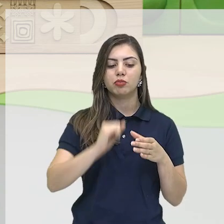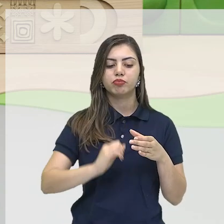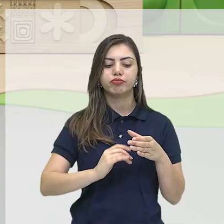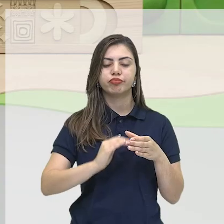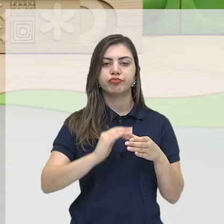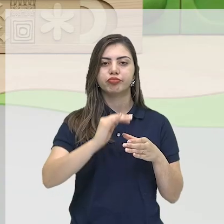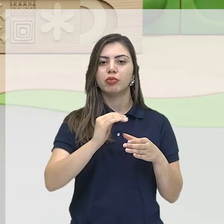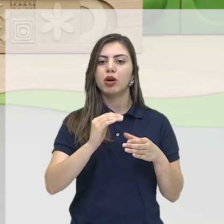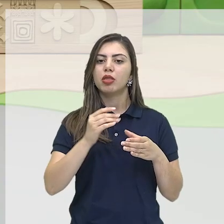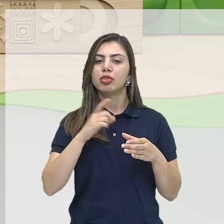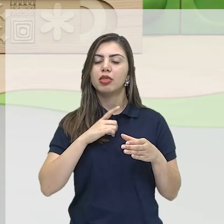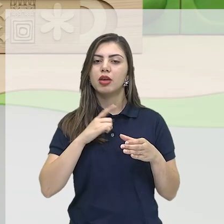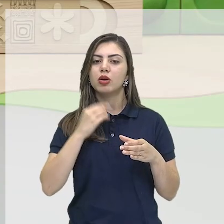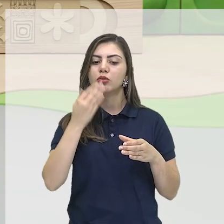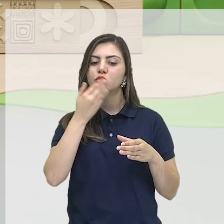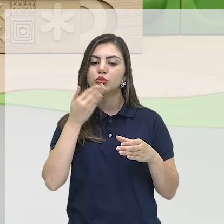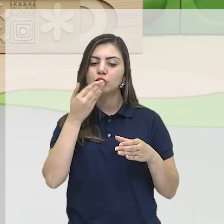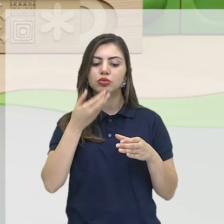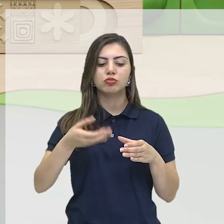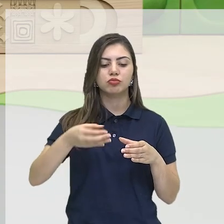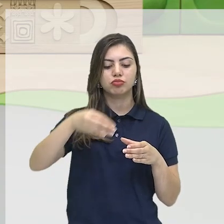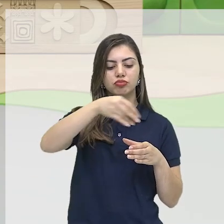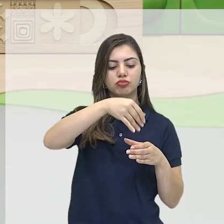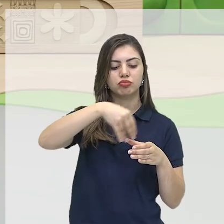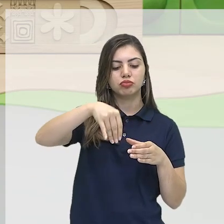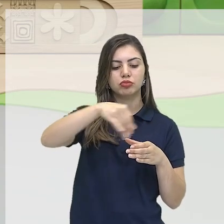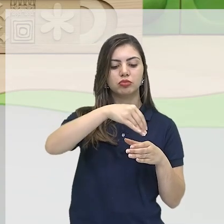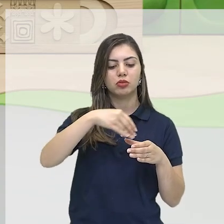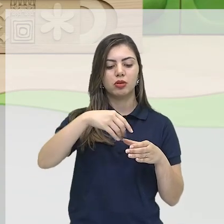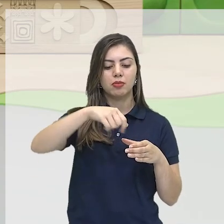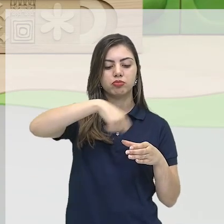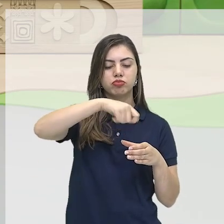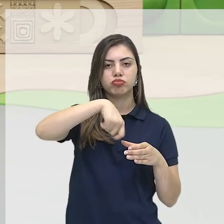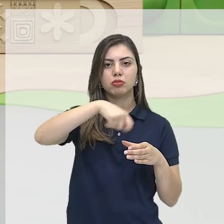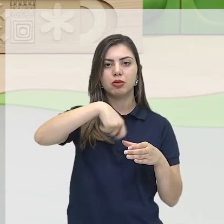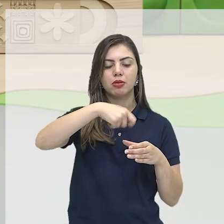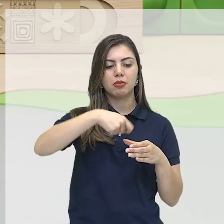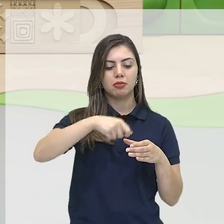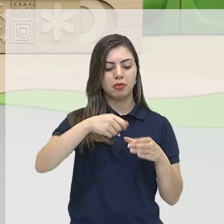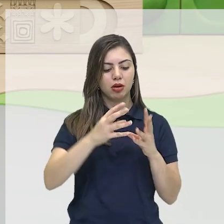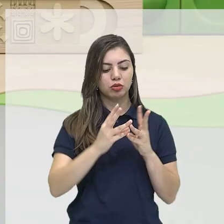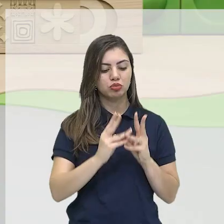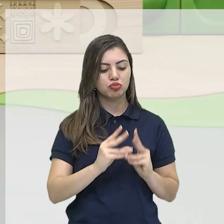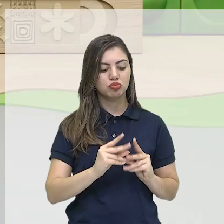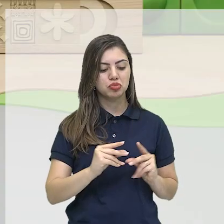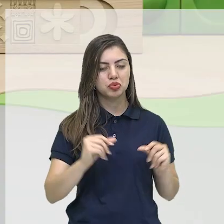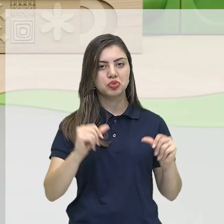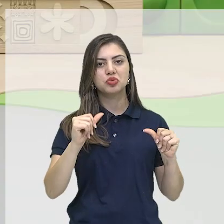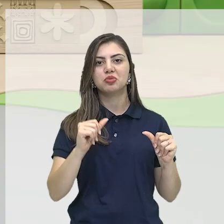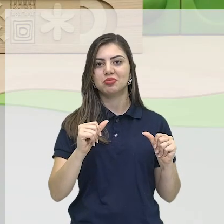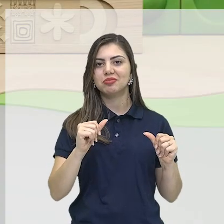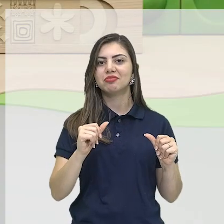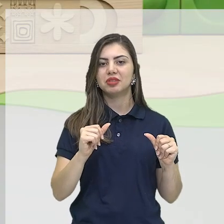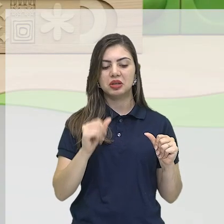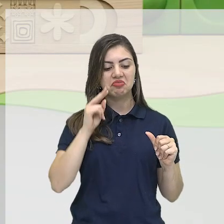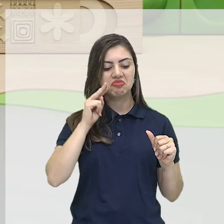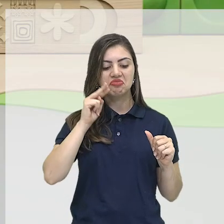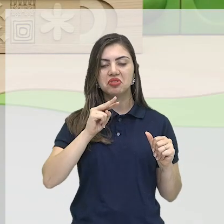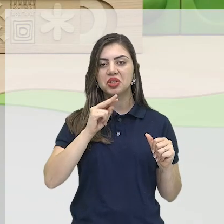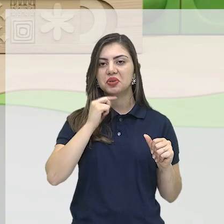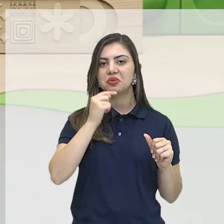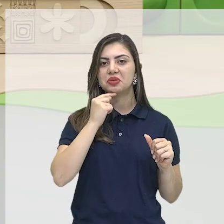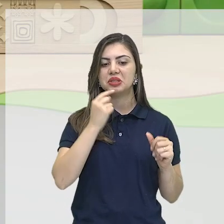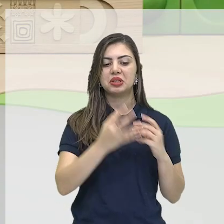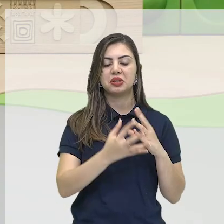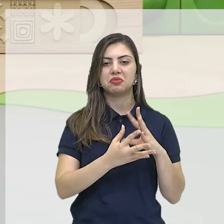mexe, ele se dissolve completamente, formando uma mistura homogênea, né, chamada de solução. Nós temos, além